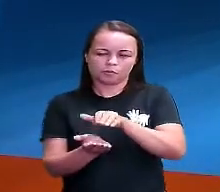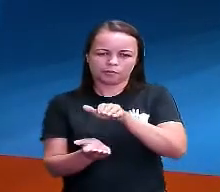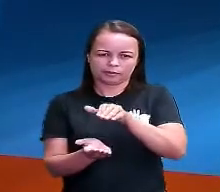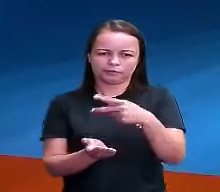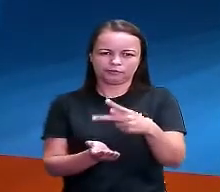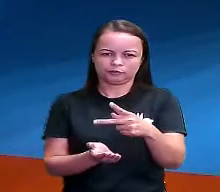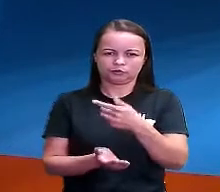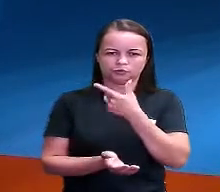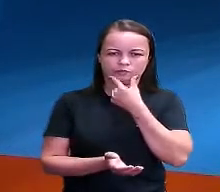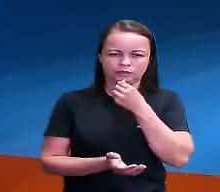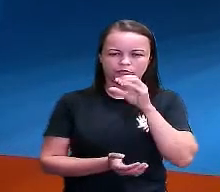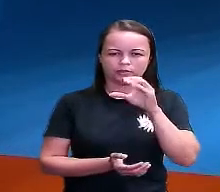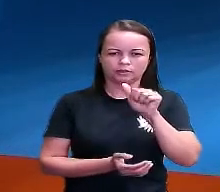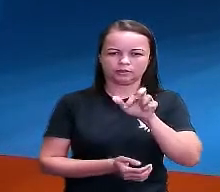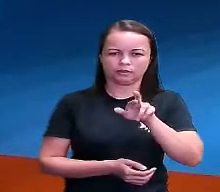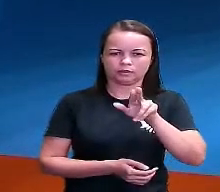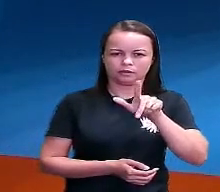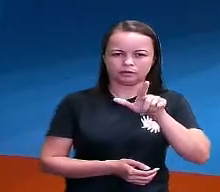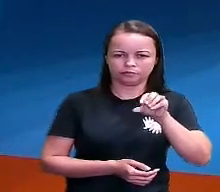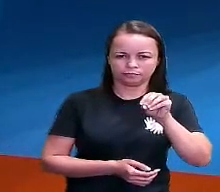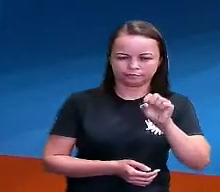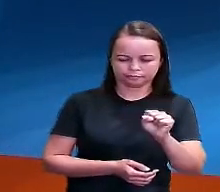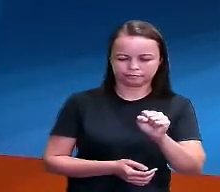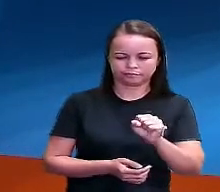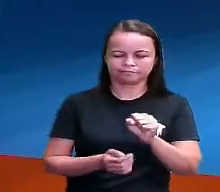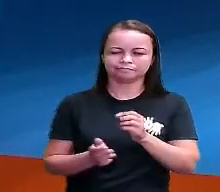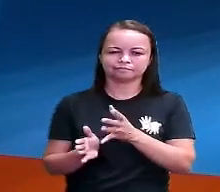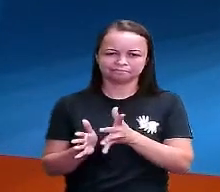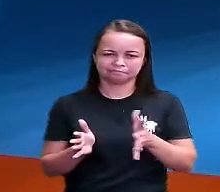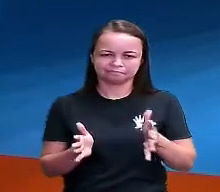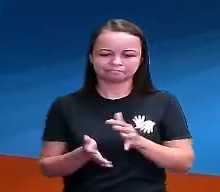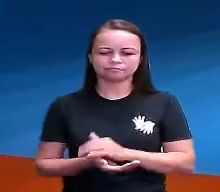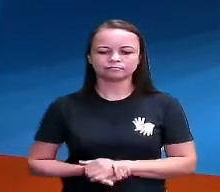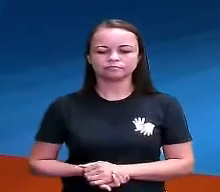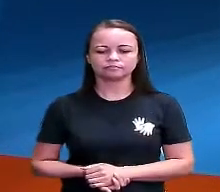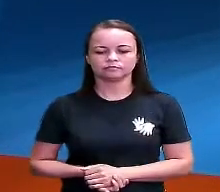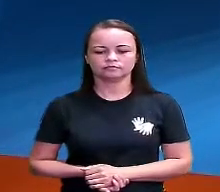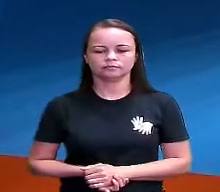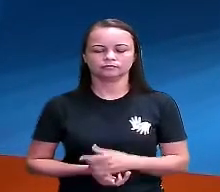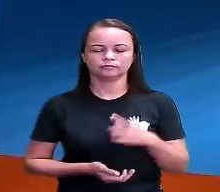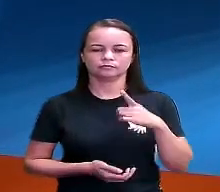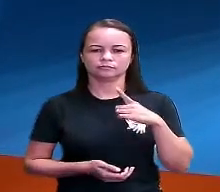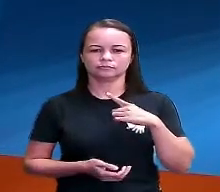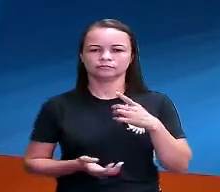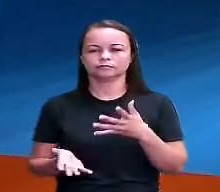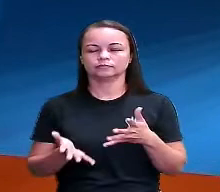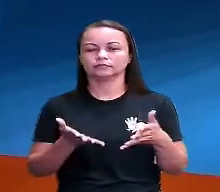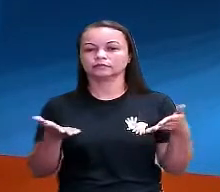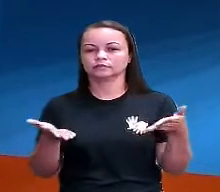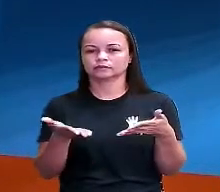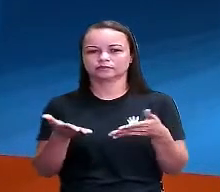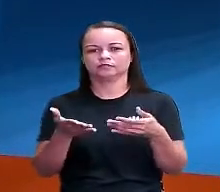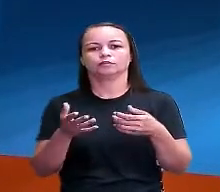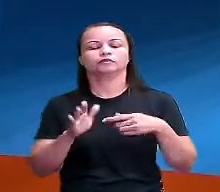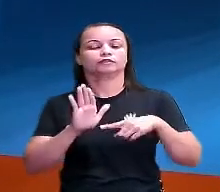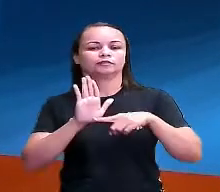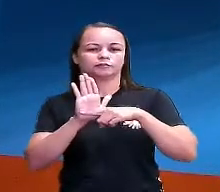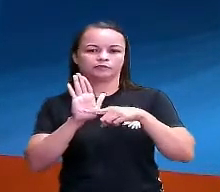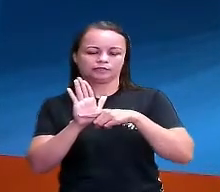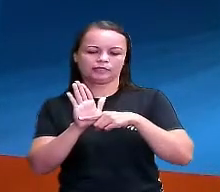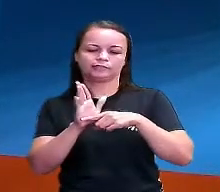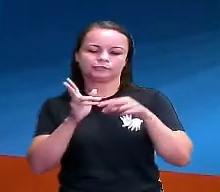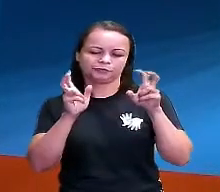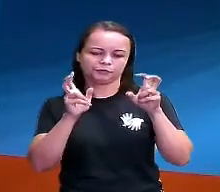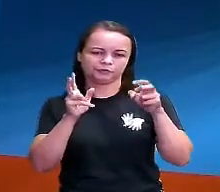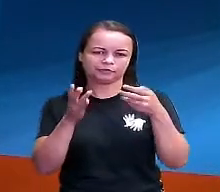certo? Vamos continuar. Nós temos agora os termos da subtração. Lembra que eu falei dos